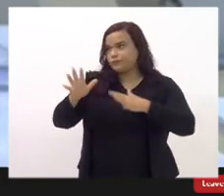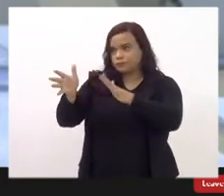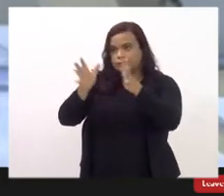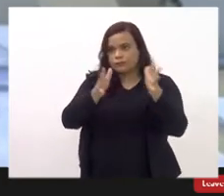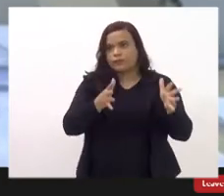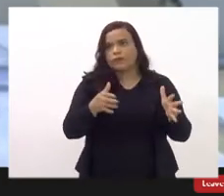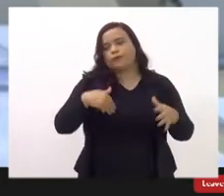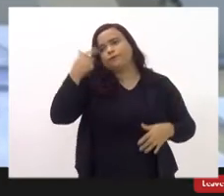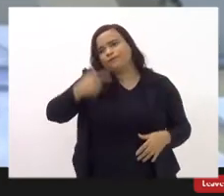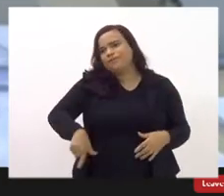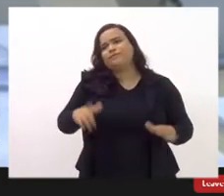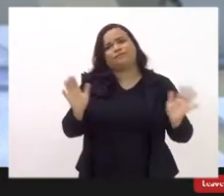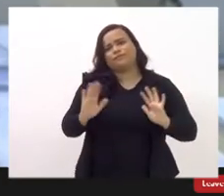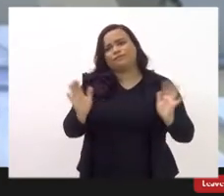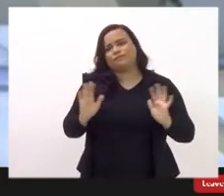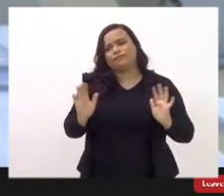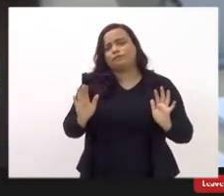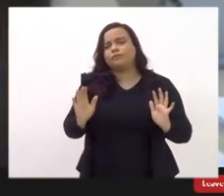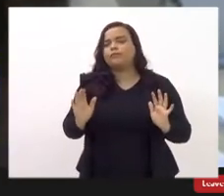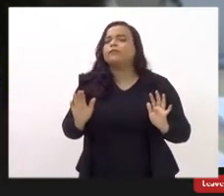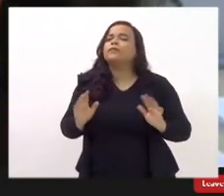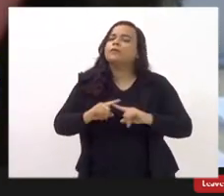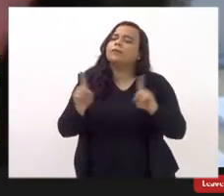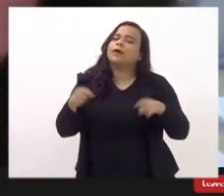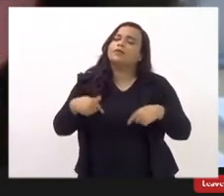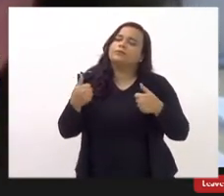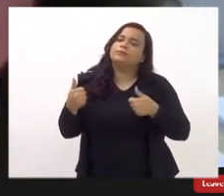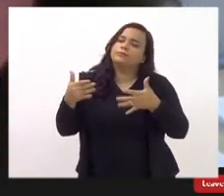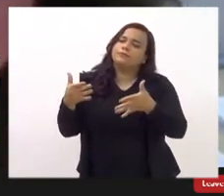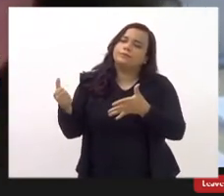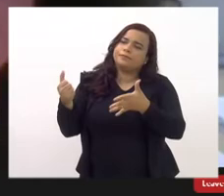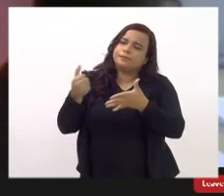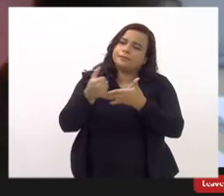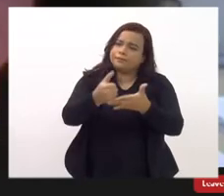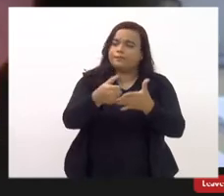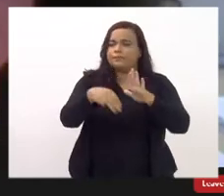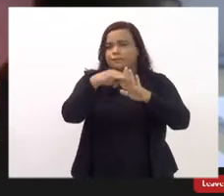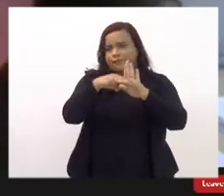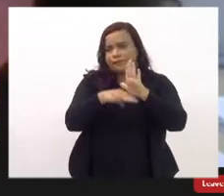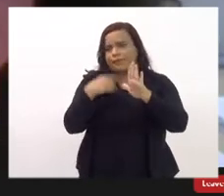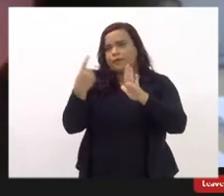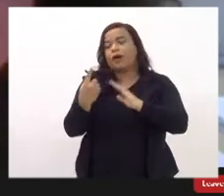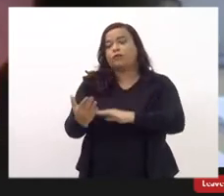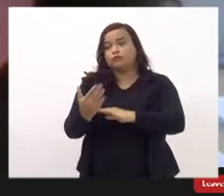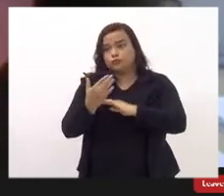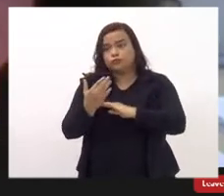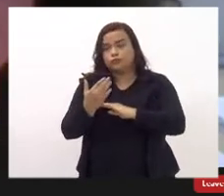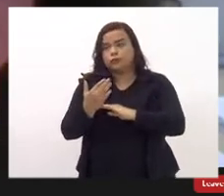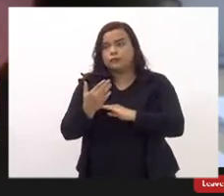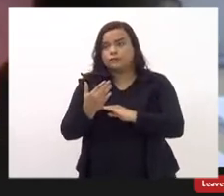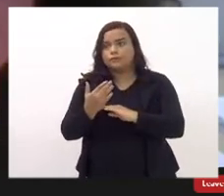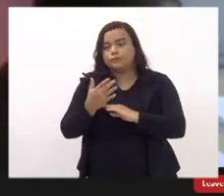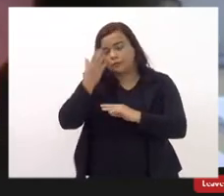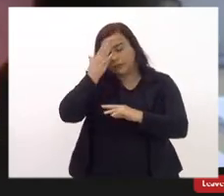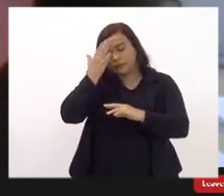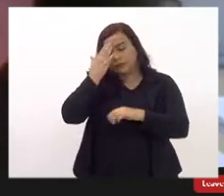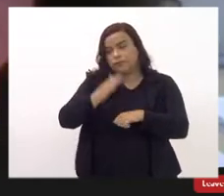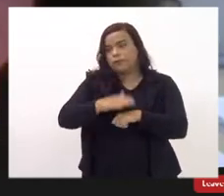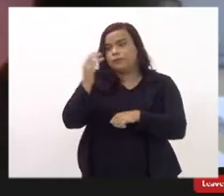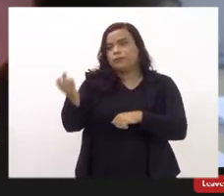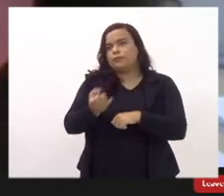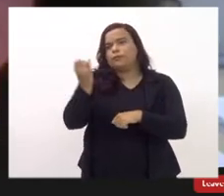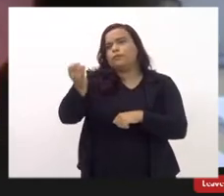vou me repetir, mas eu queria trazer alguns dados que nos ajudam a dar mais relevância